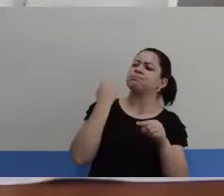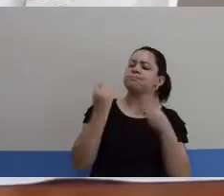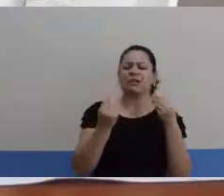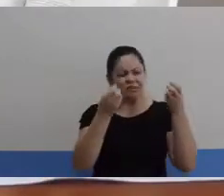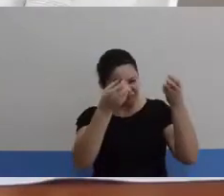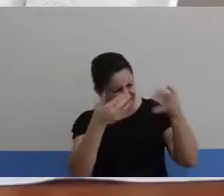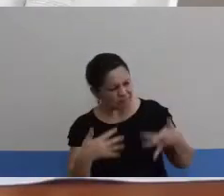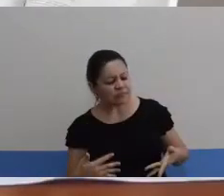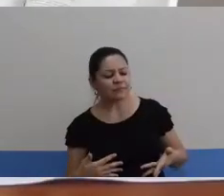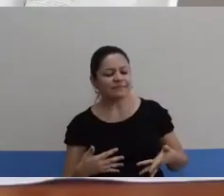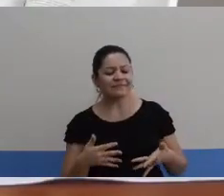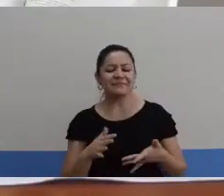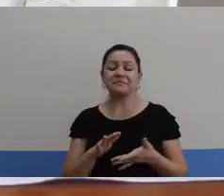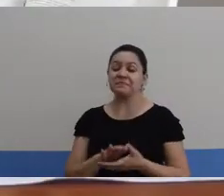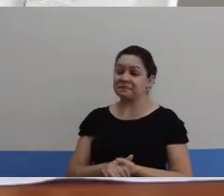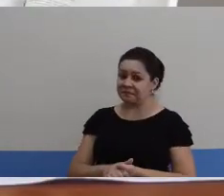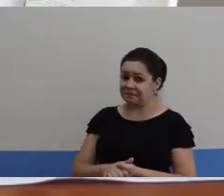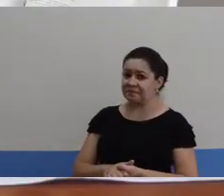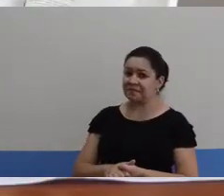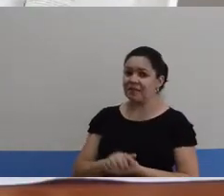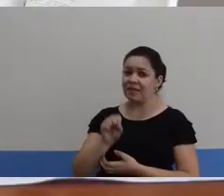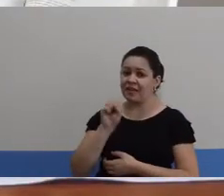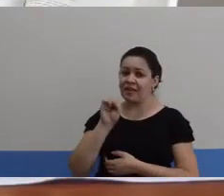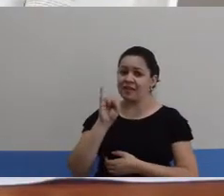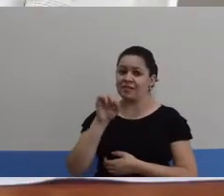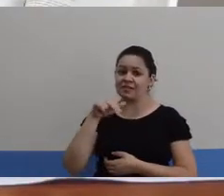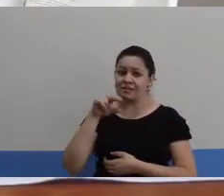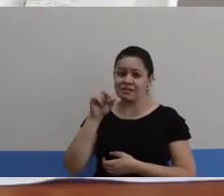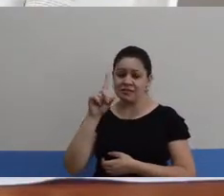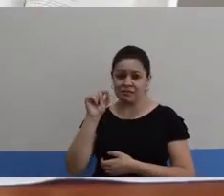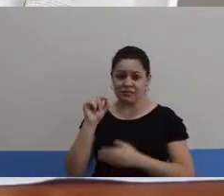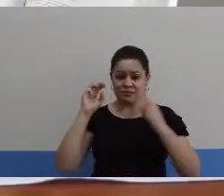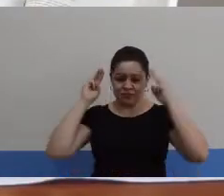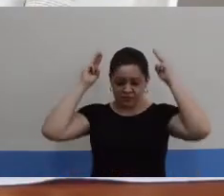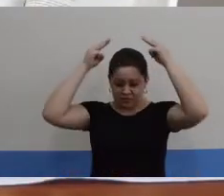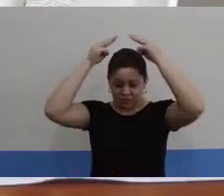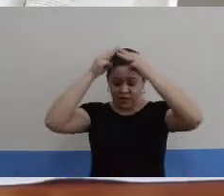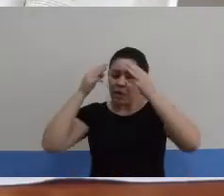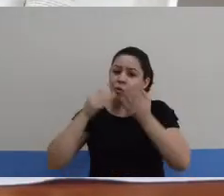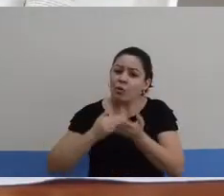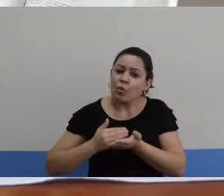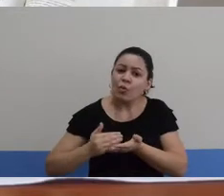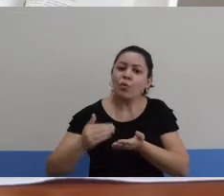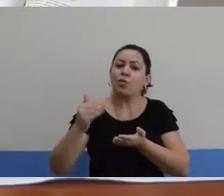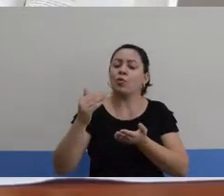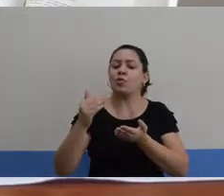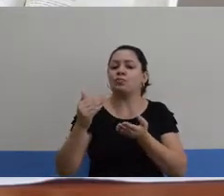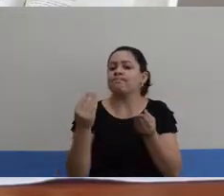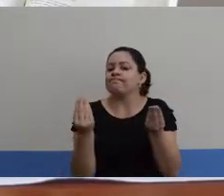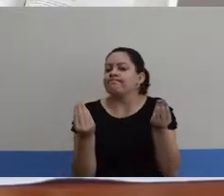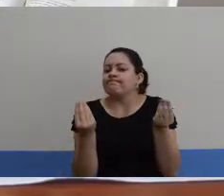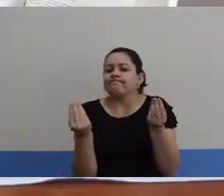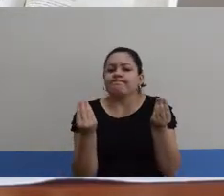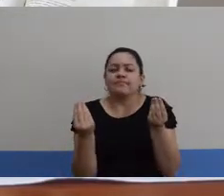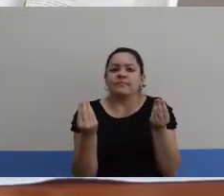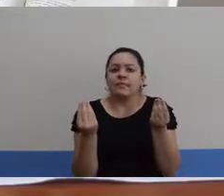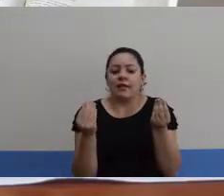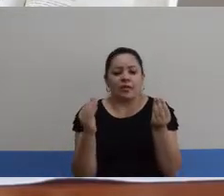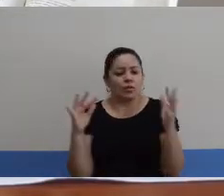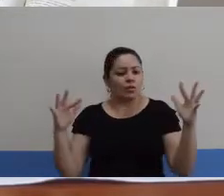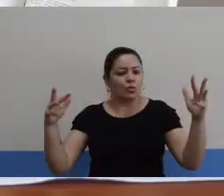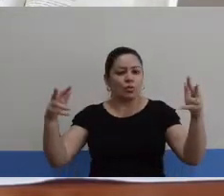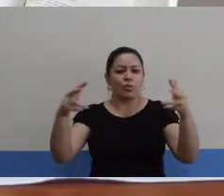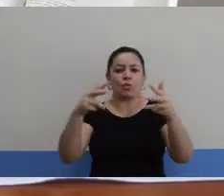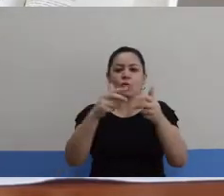O Sínodo dos Bispos. Tem início este sínodo que envolve os bispos do